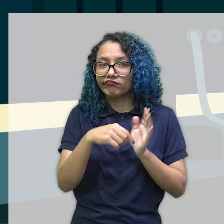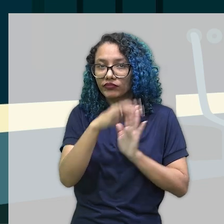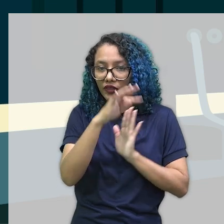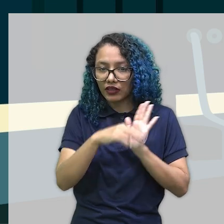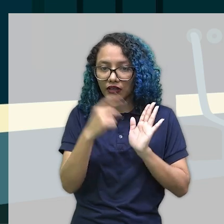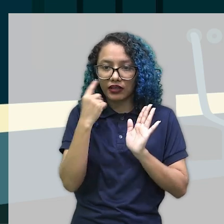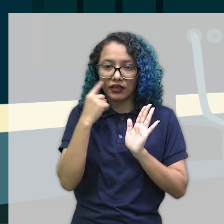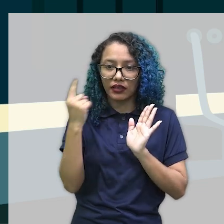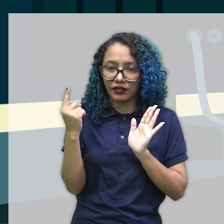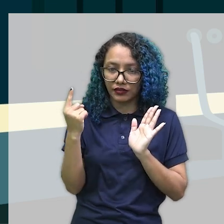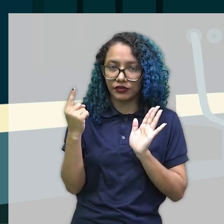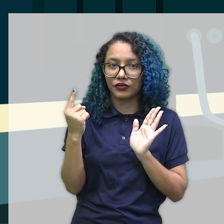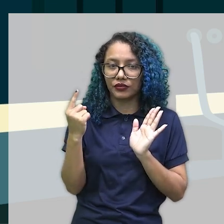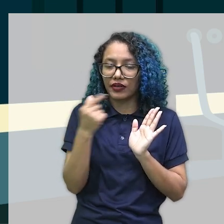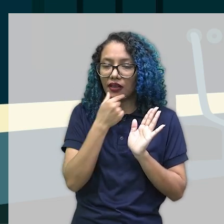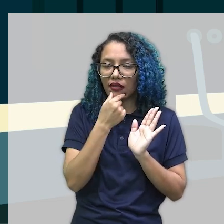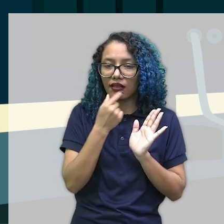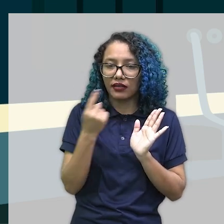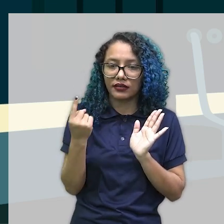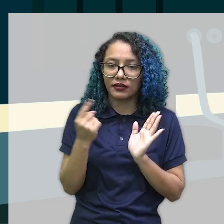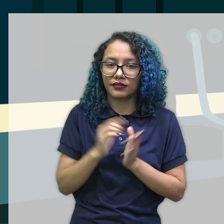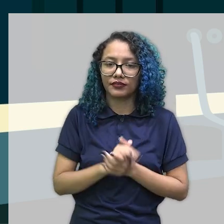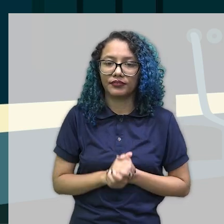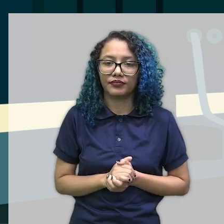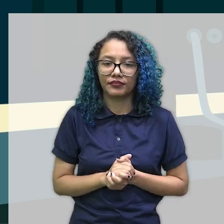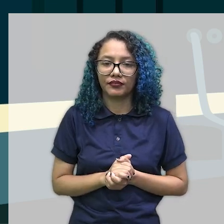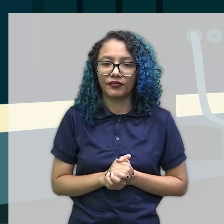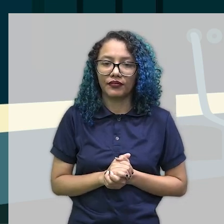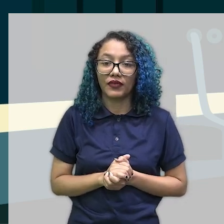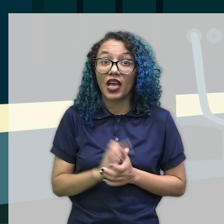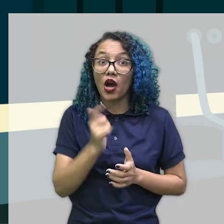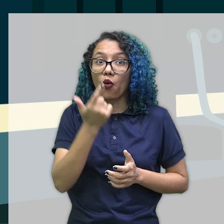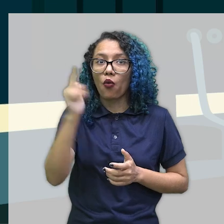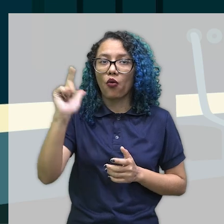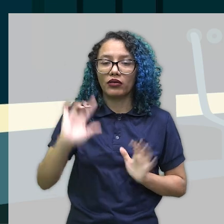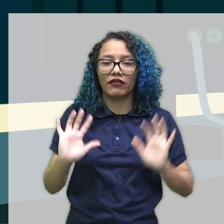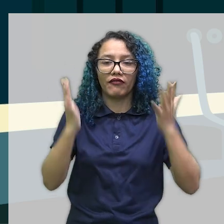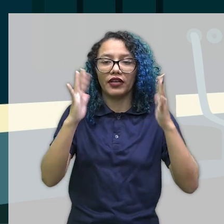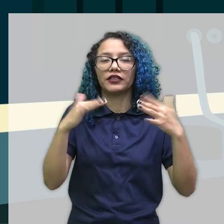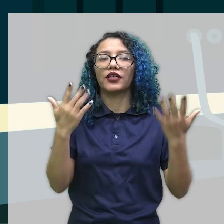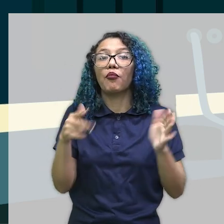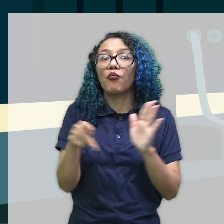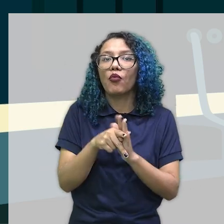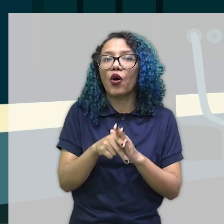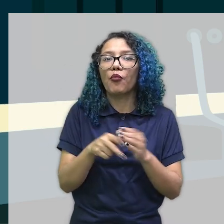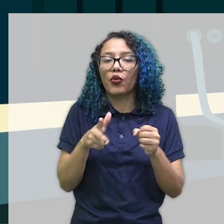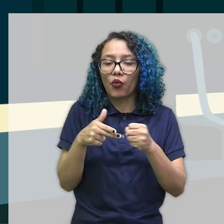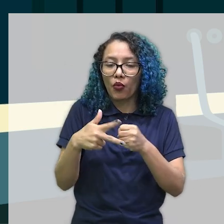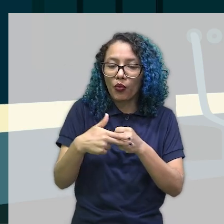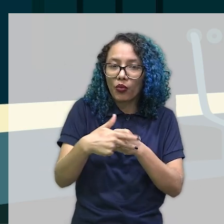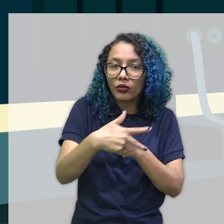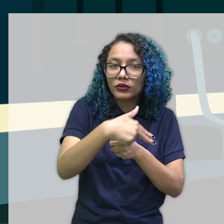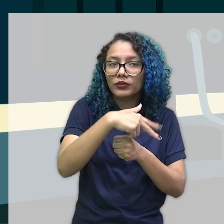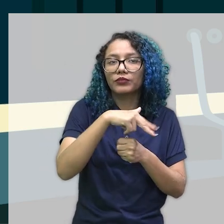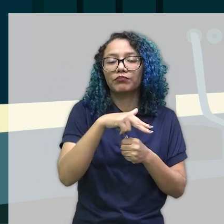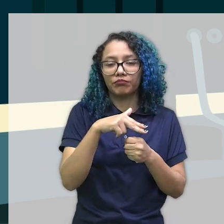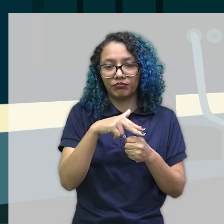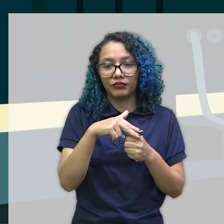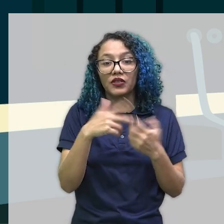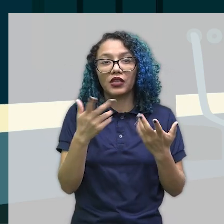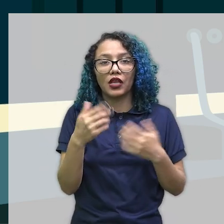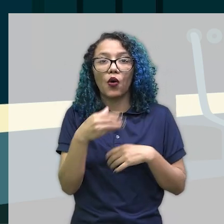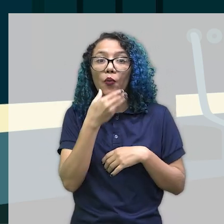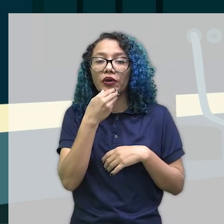was watching the Cupuaçu Festival on TV. Agora é outro festival, o Festival do Cupuaçu. O Solomon estava